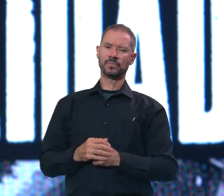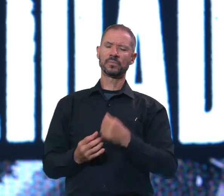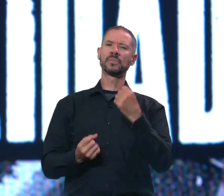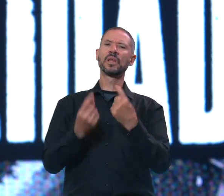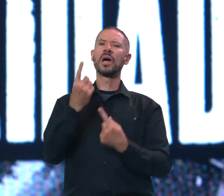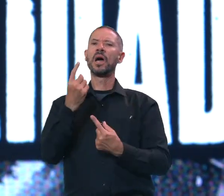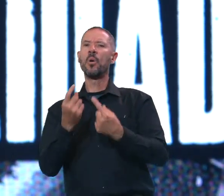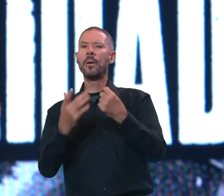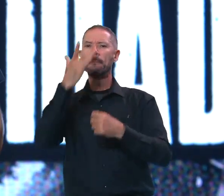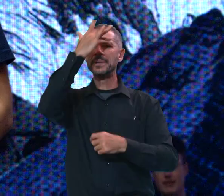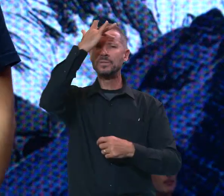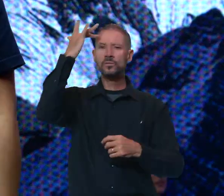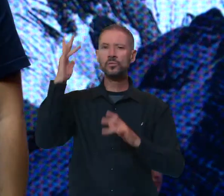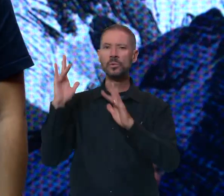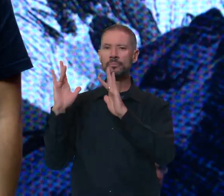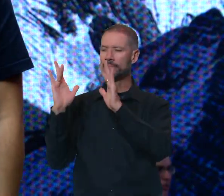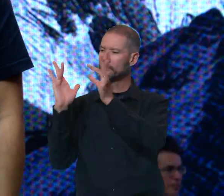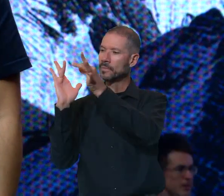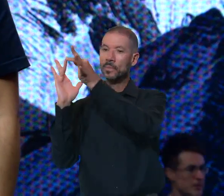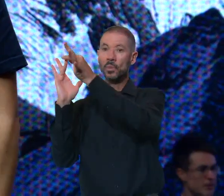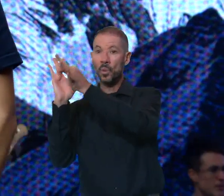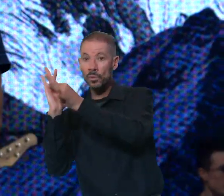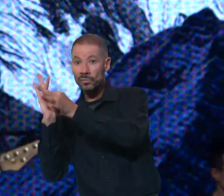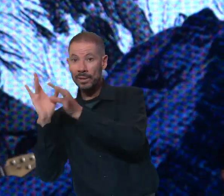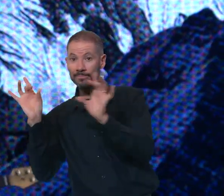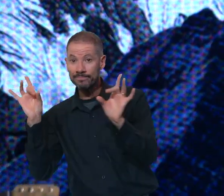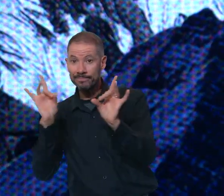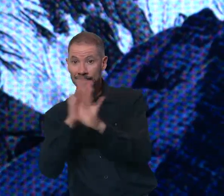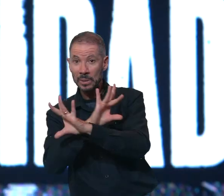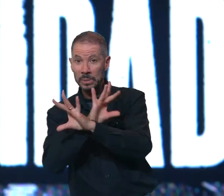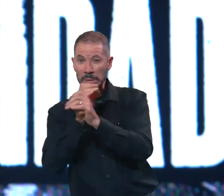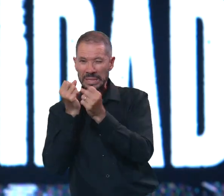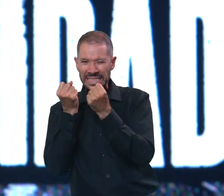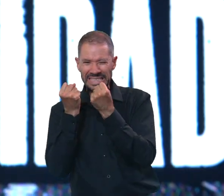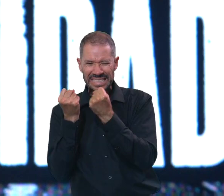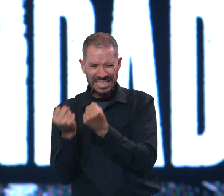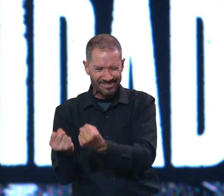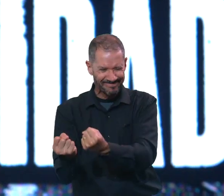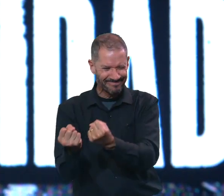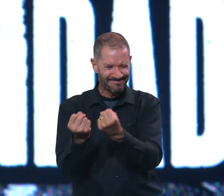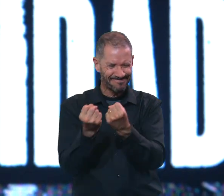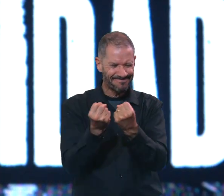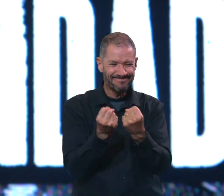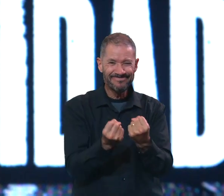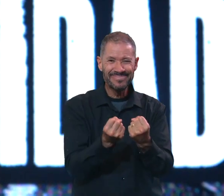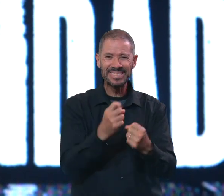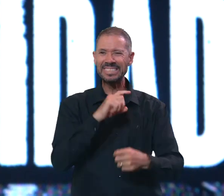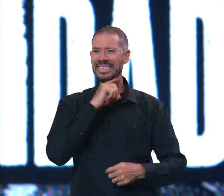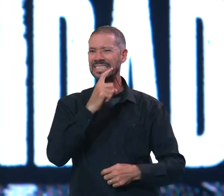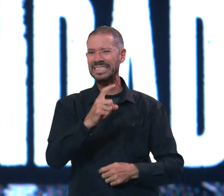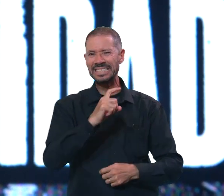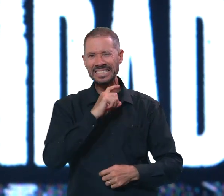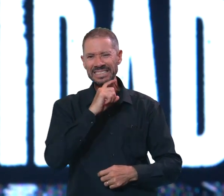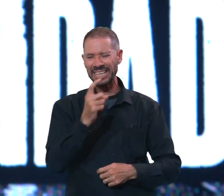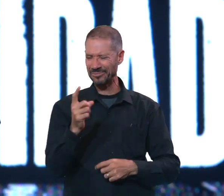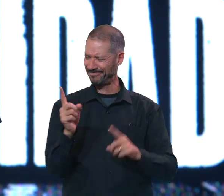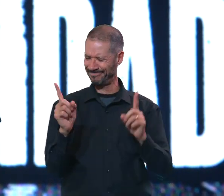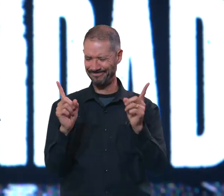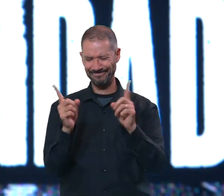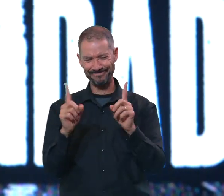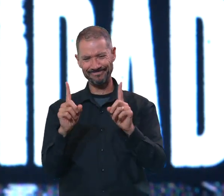Alguém que está terminando um noivado, por exemplo. Algo pesadíssimo. Ninguém quer passar por isso.